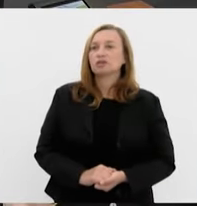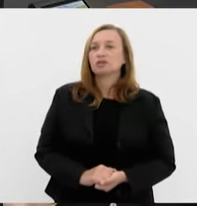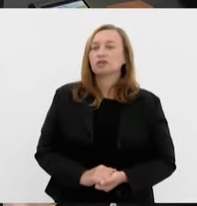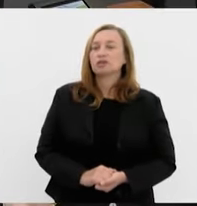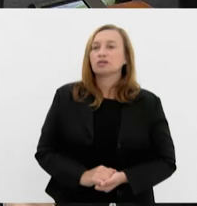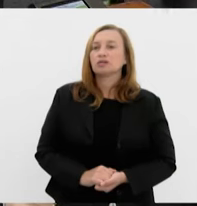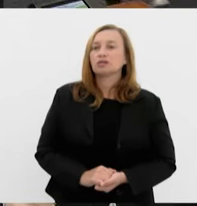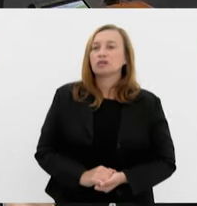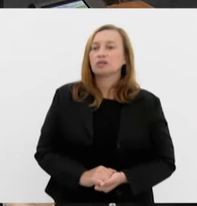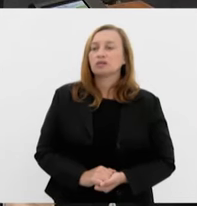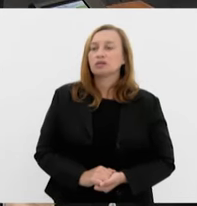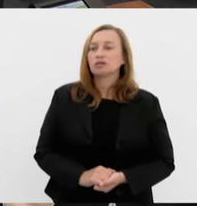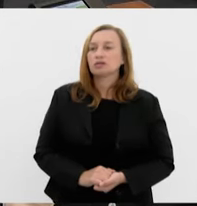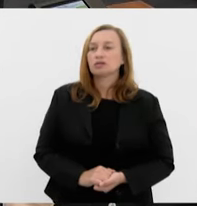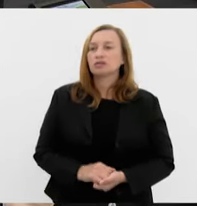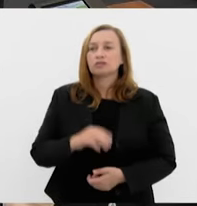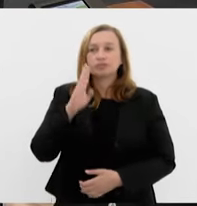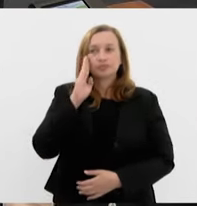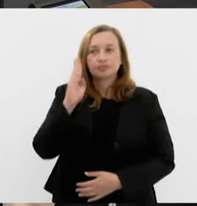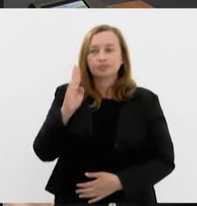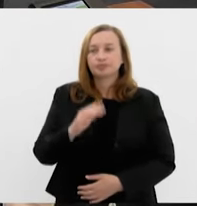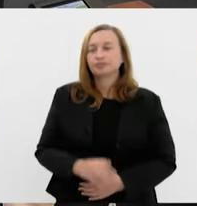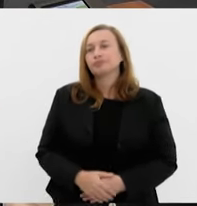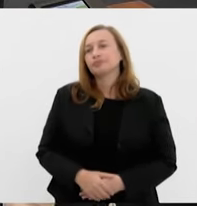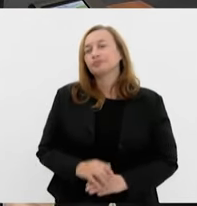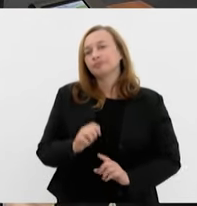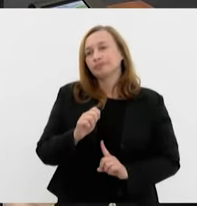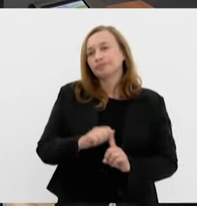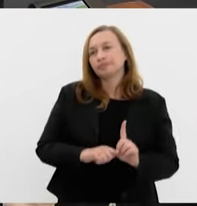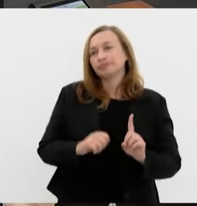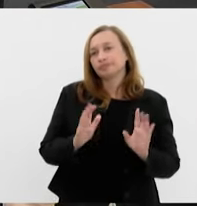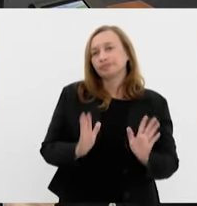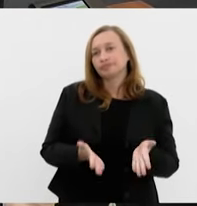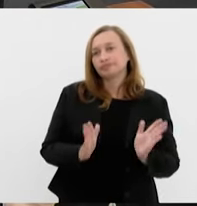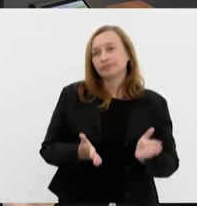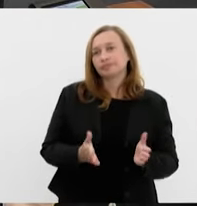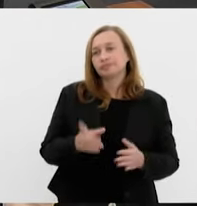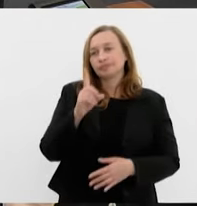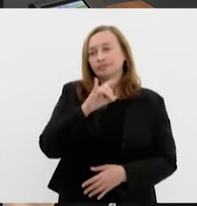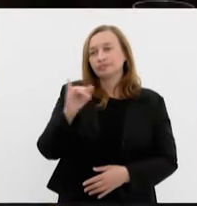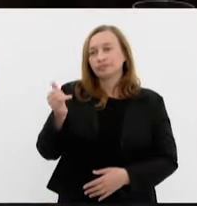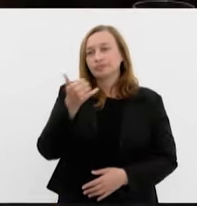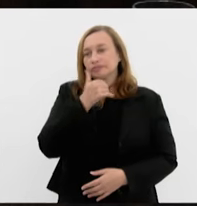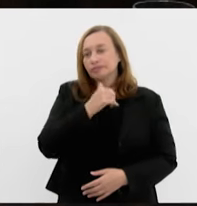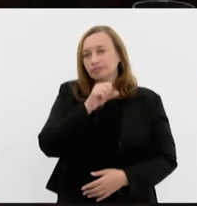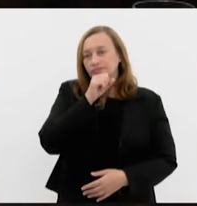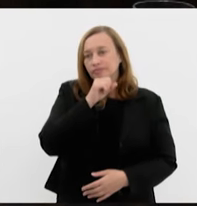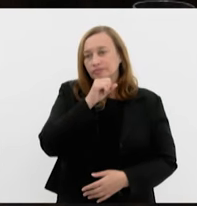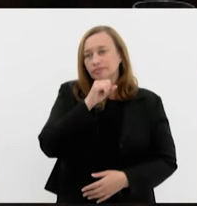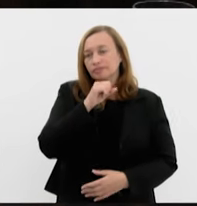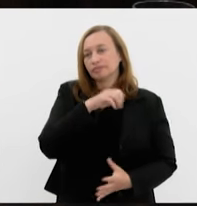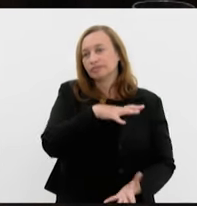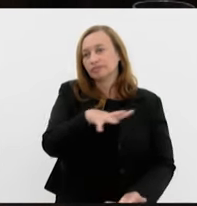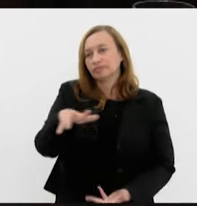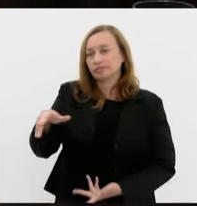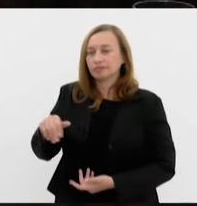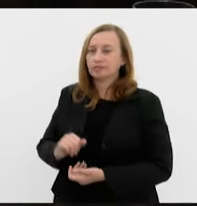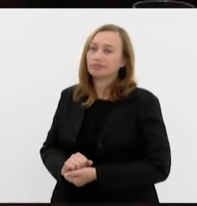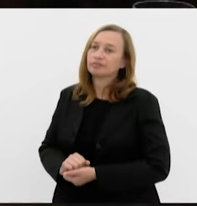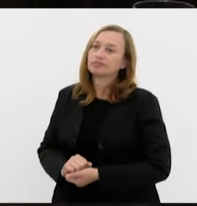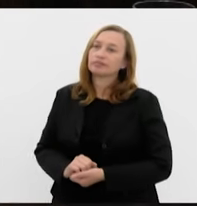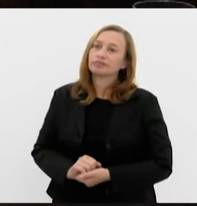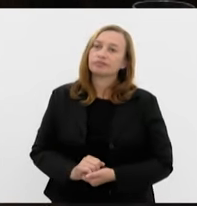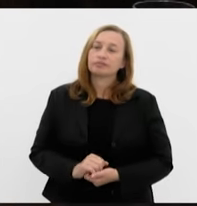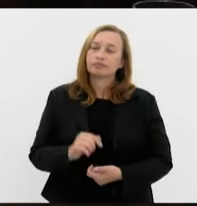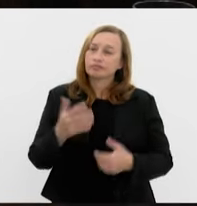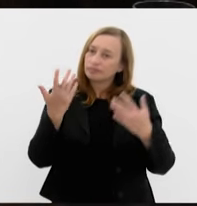e Principalmente nesse mês agora que nós vamos entrar o dia das mulheres n internacional das mulheres ela tá